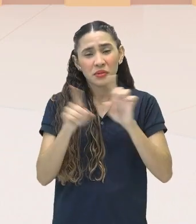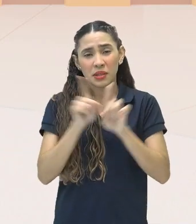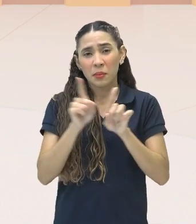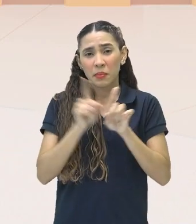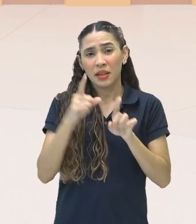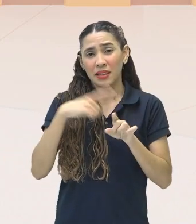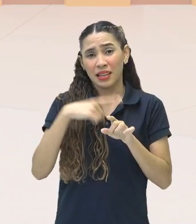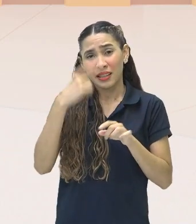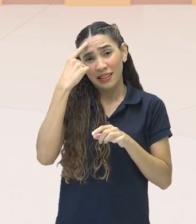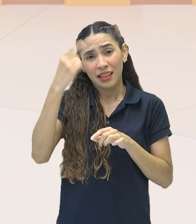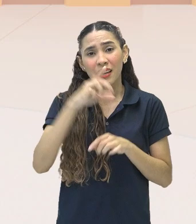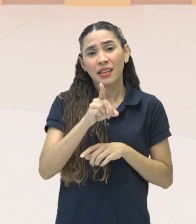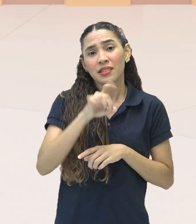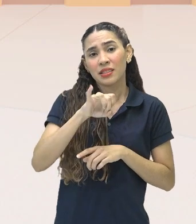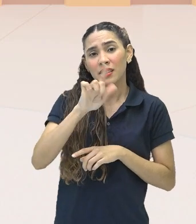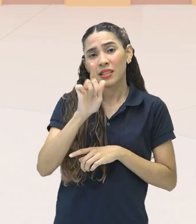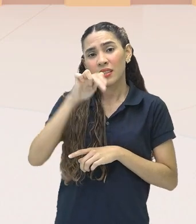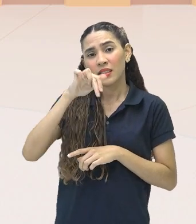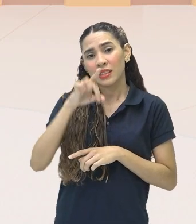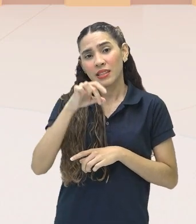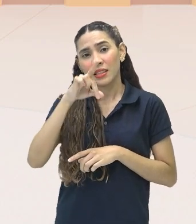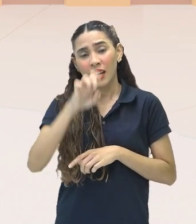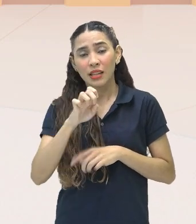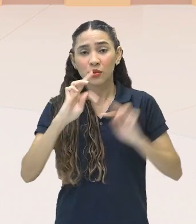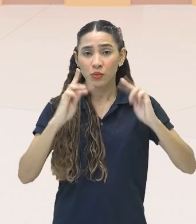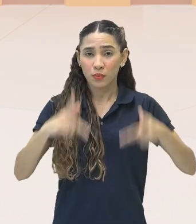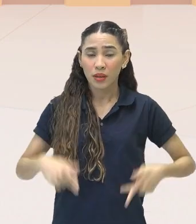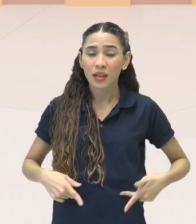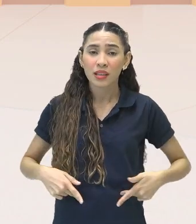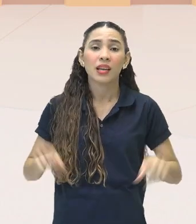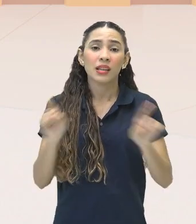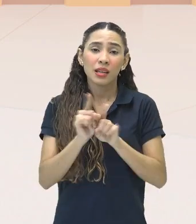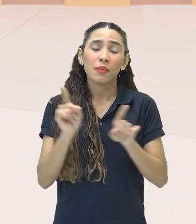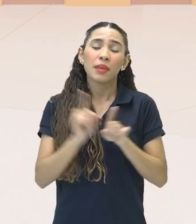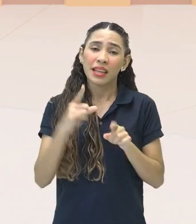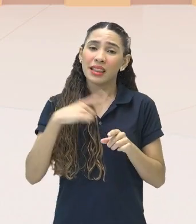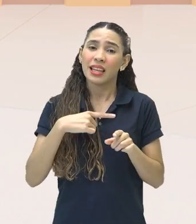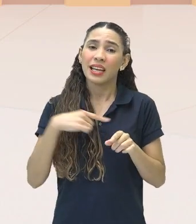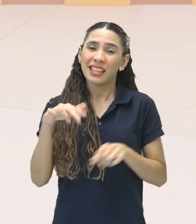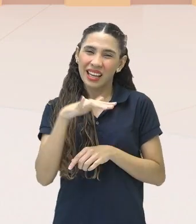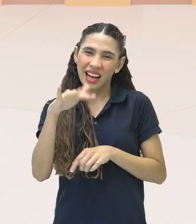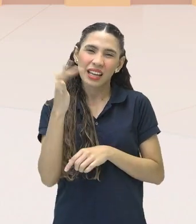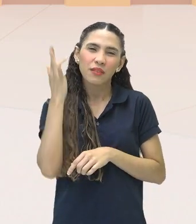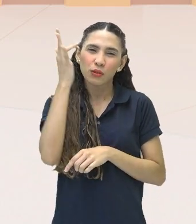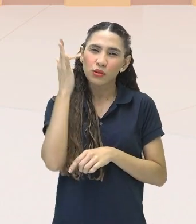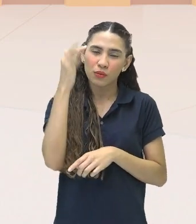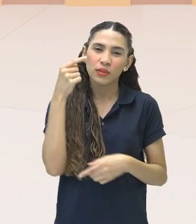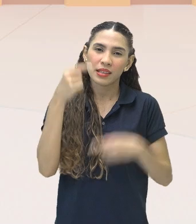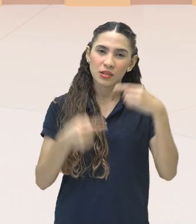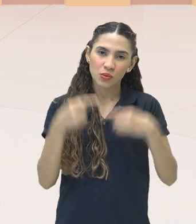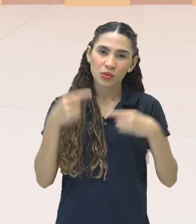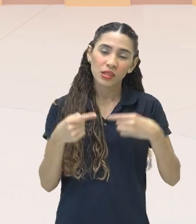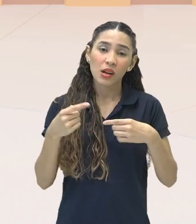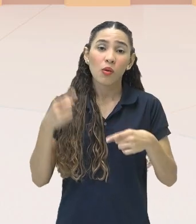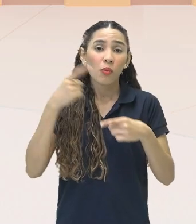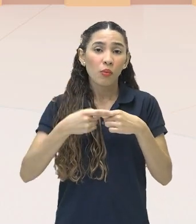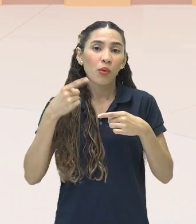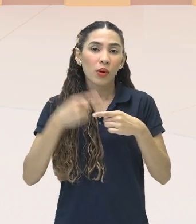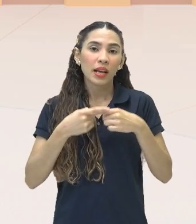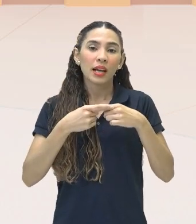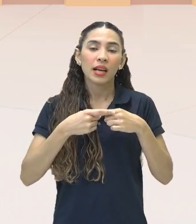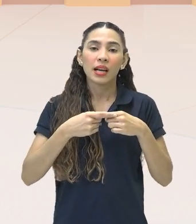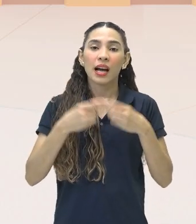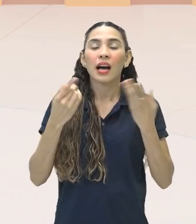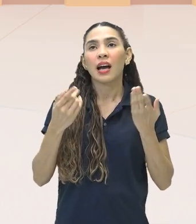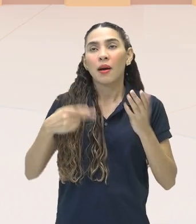ideia de dignidade humana. Inclusive, filosoficamente, existem muitas discussões. Porque a sua natureza